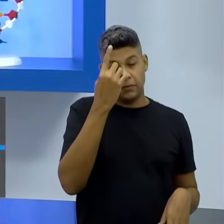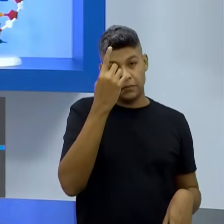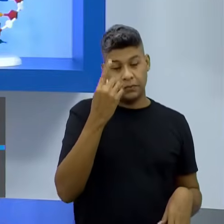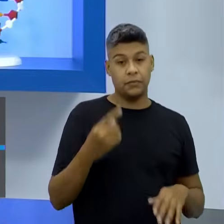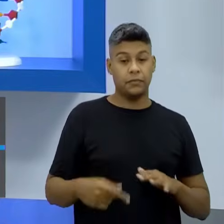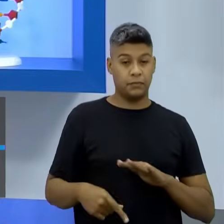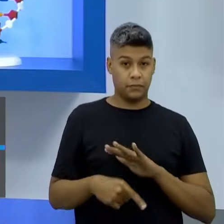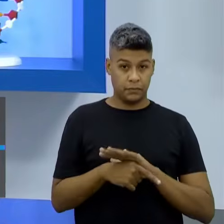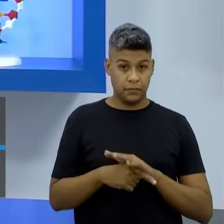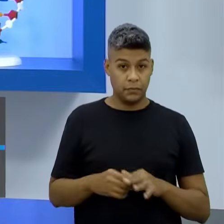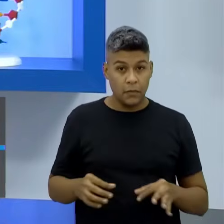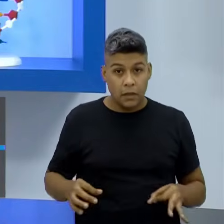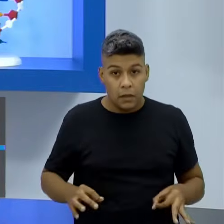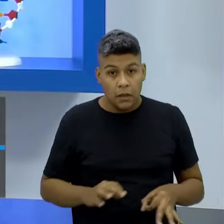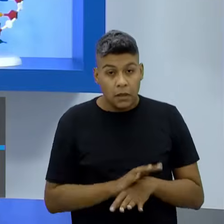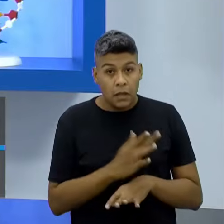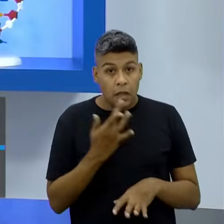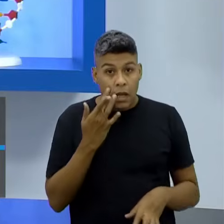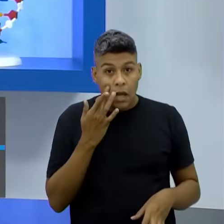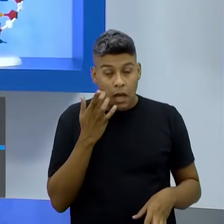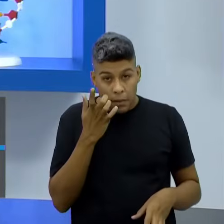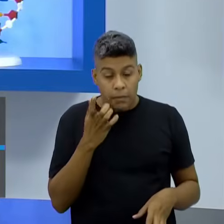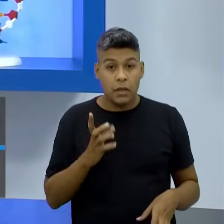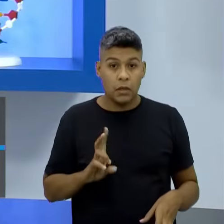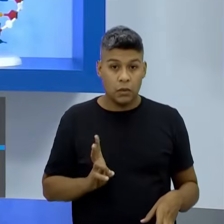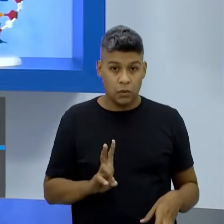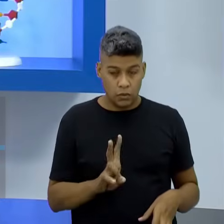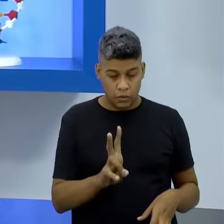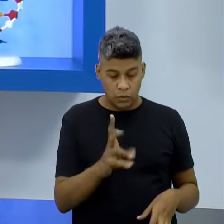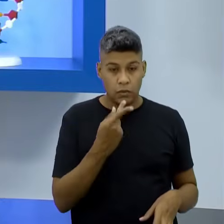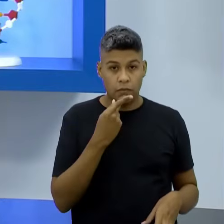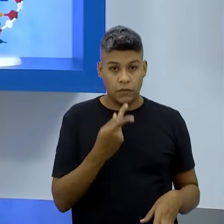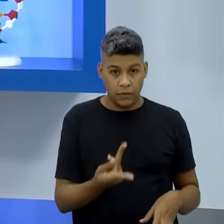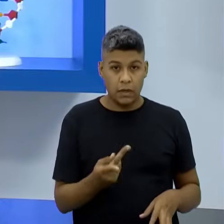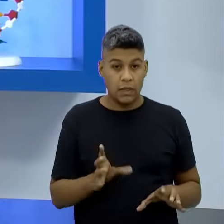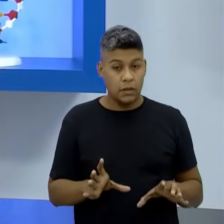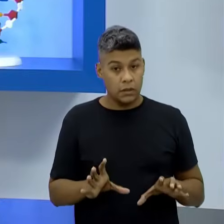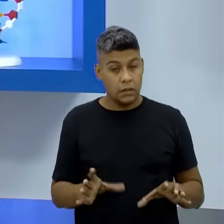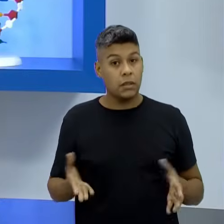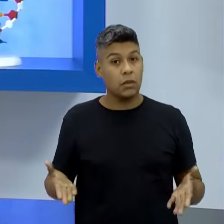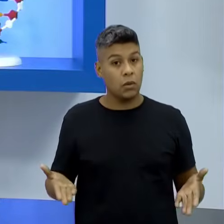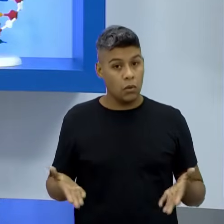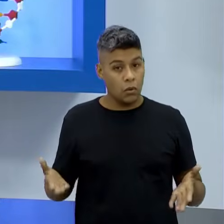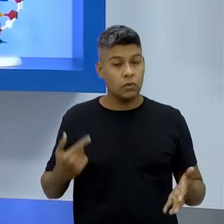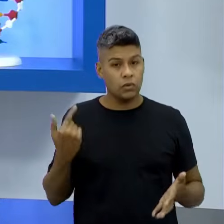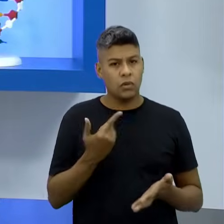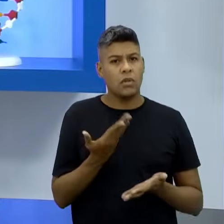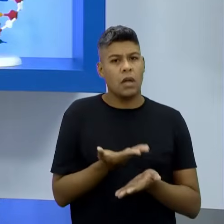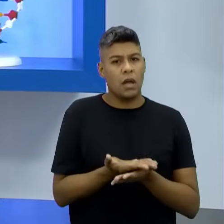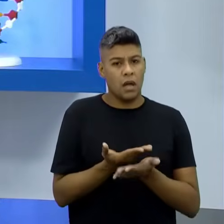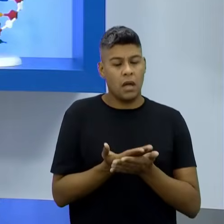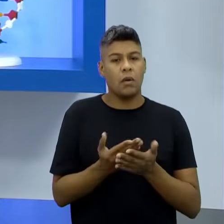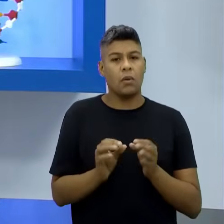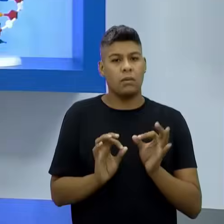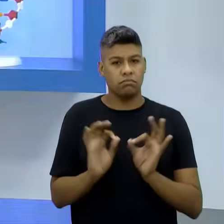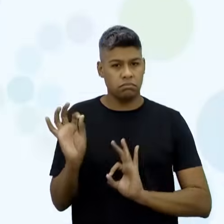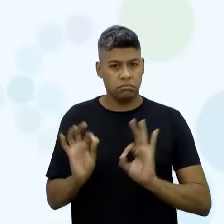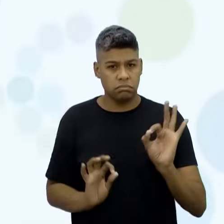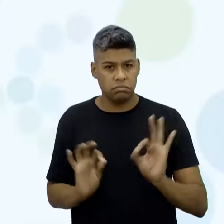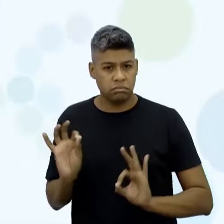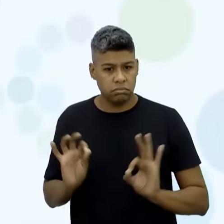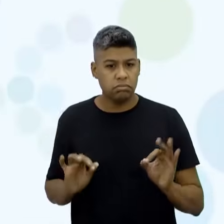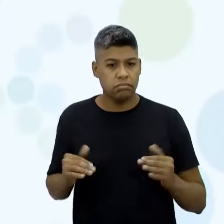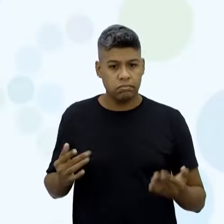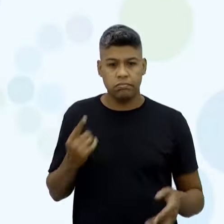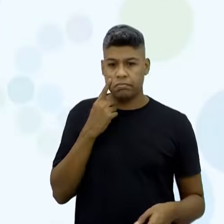nossos encerramentos, Amanhã a gente vai continuar falando sobre isso. Mas hoje, então, a gente está na nossa aula de sistematização. Então,